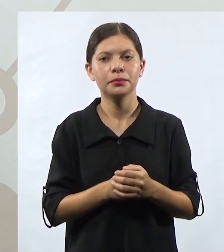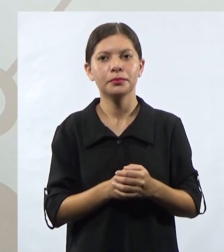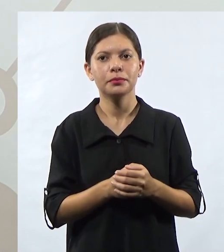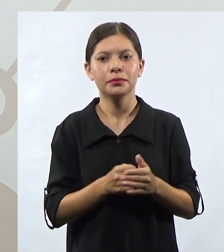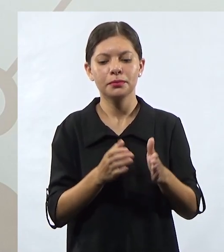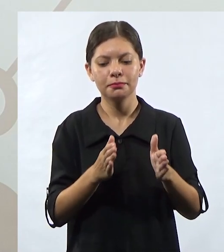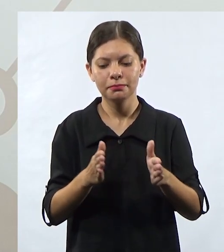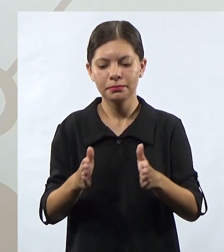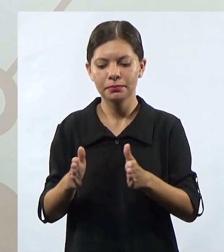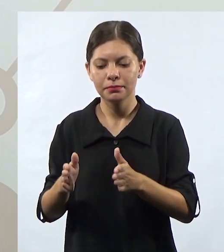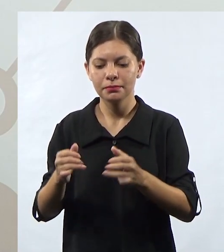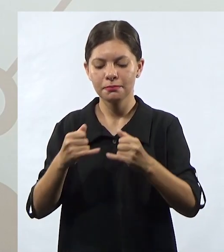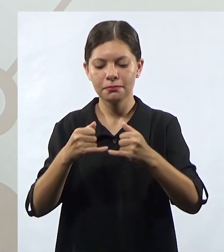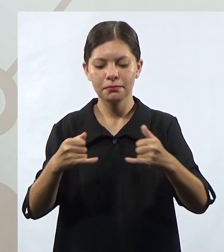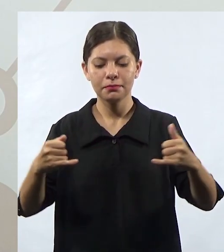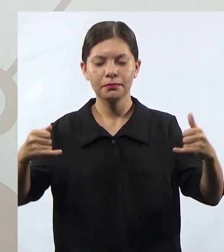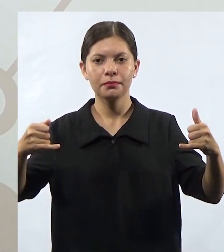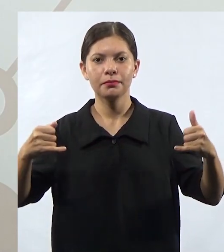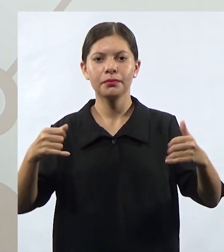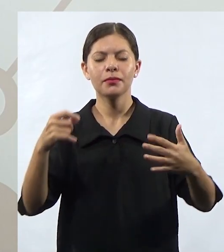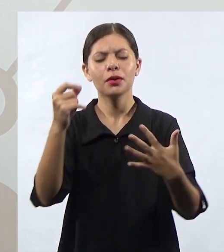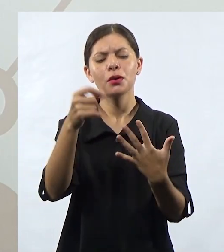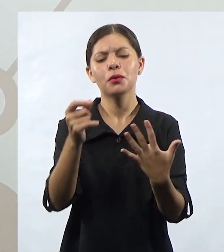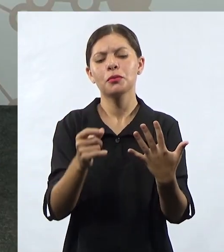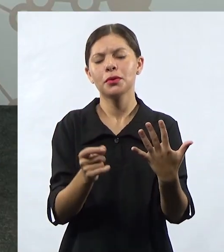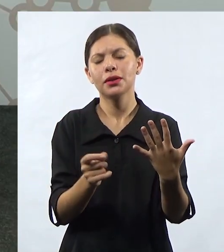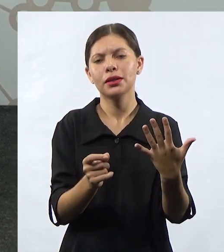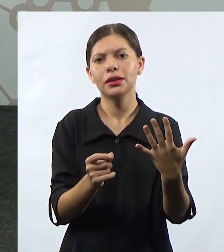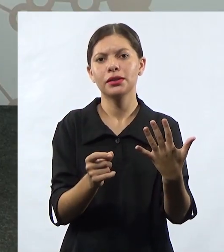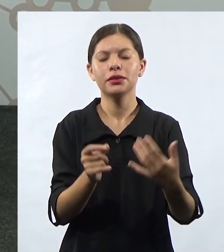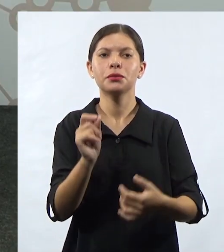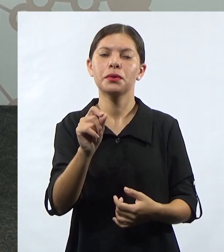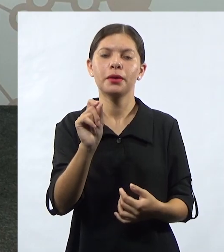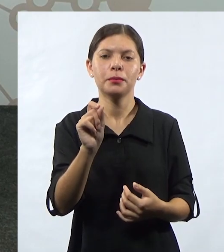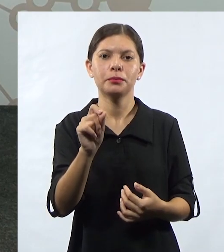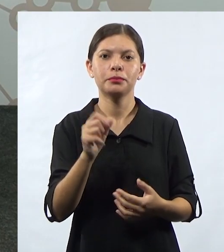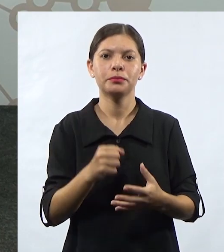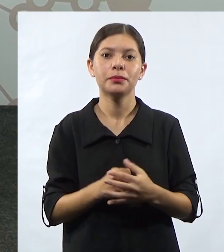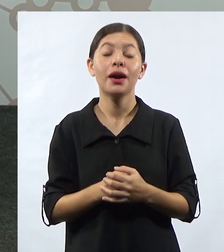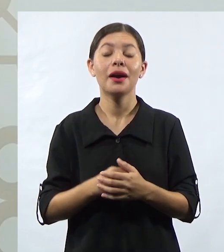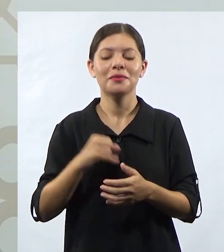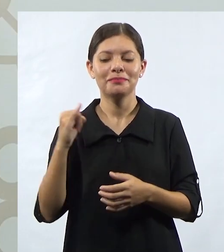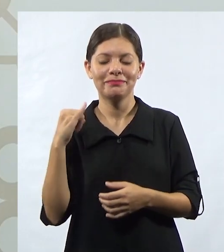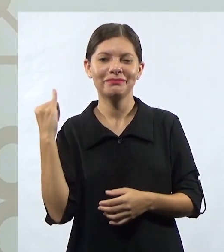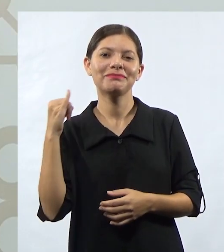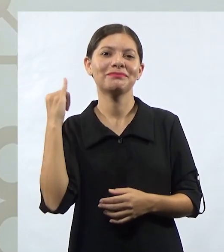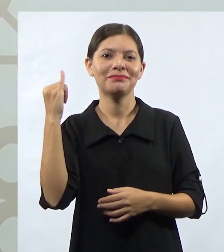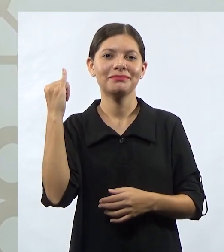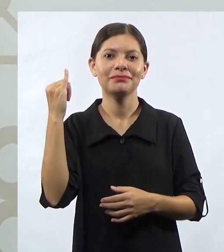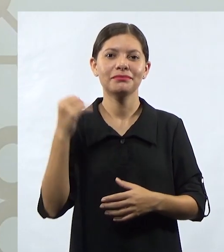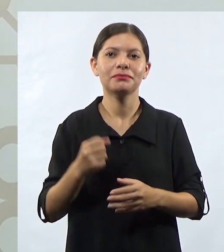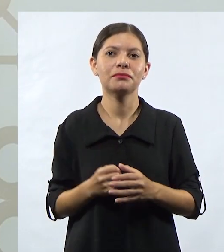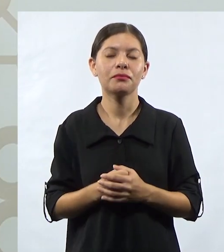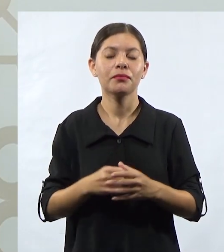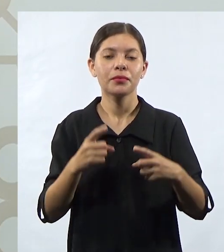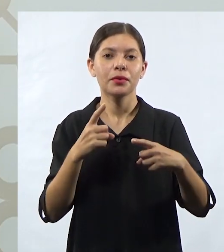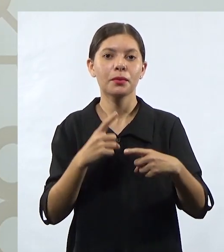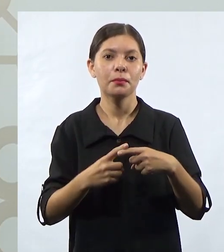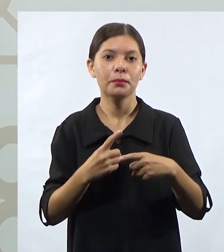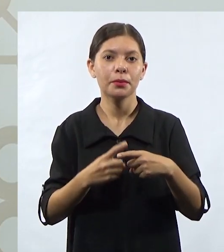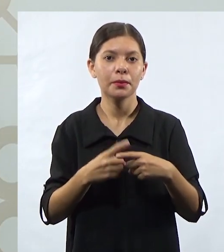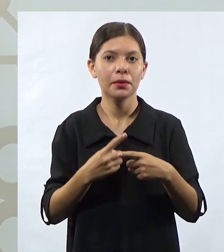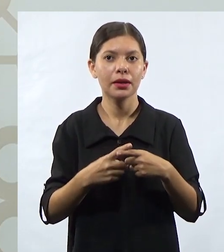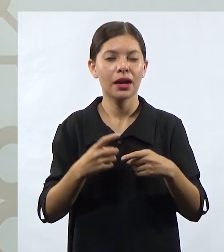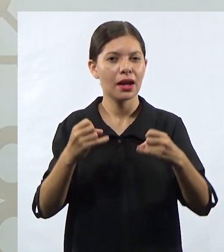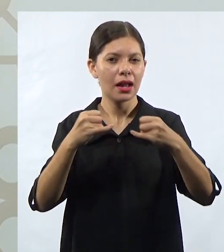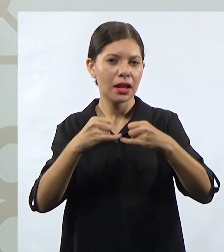pontos. Quais são os componentes, professora, que a gente tem nessa linha? Isso é importante, Saulo, porque a gente